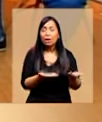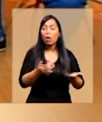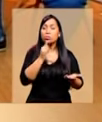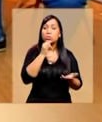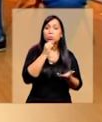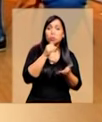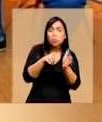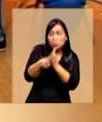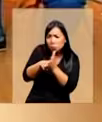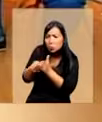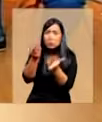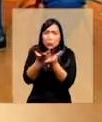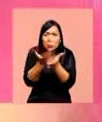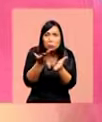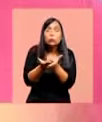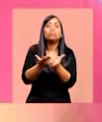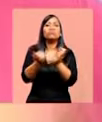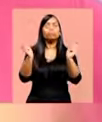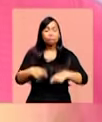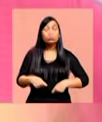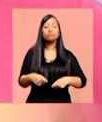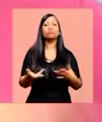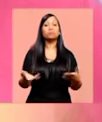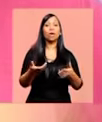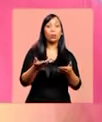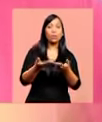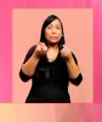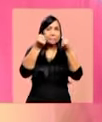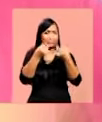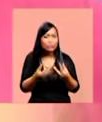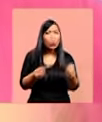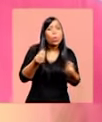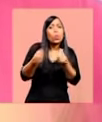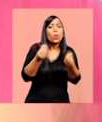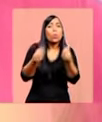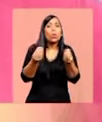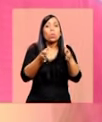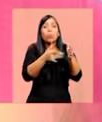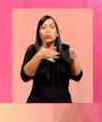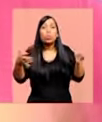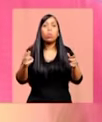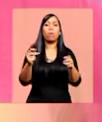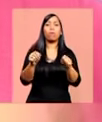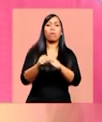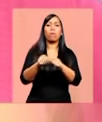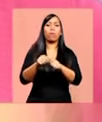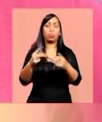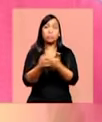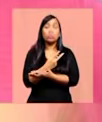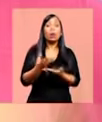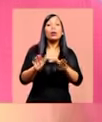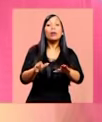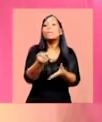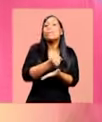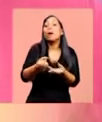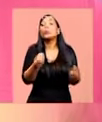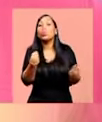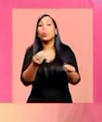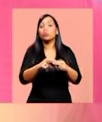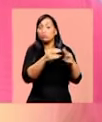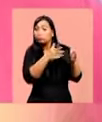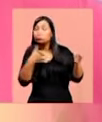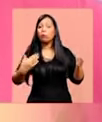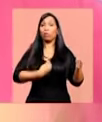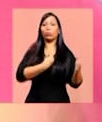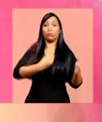existem, a ciência estuda muitas delas, a ciência explica o processo de funcionamento de muitas delas. Sim. E é baseado